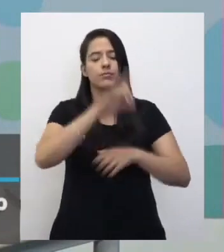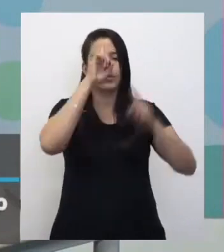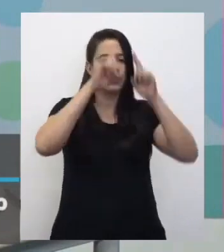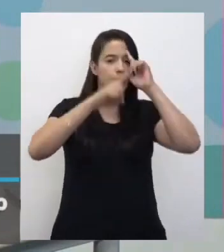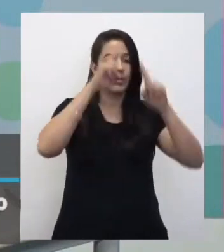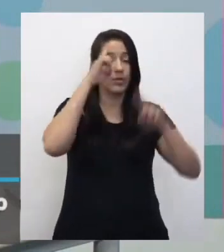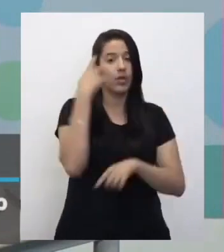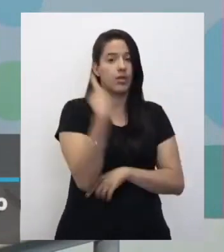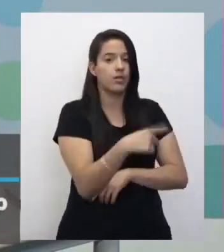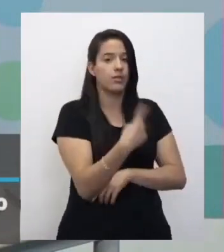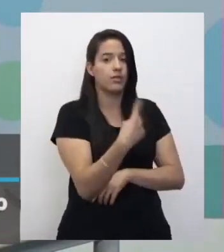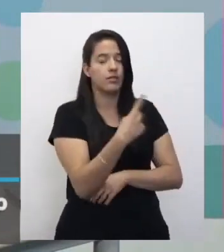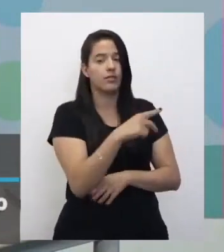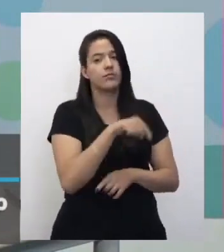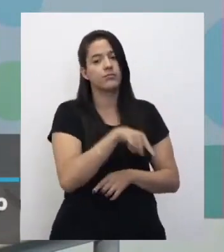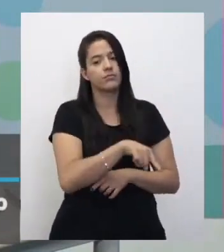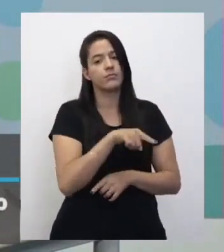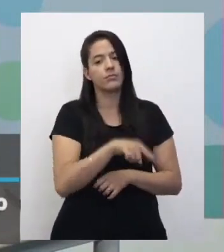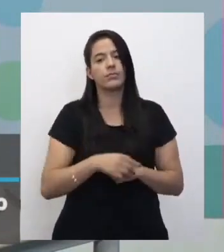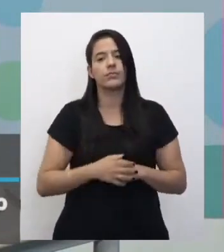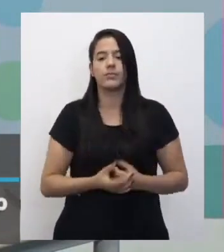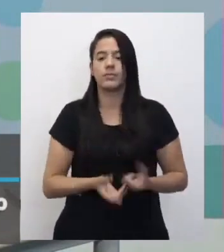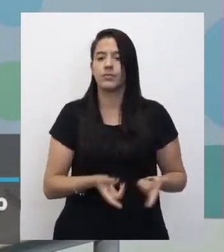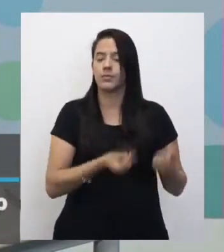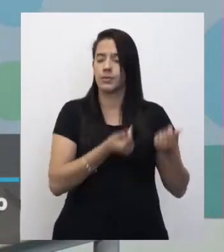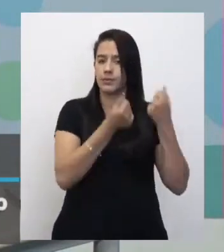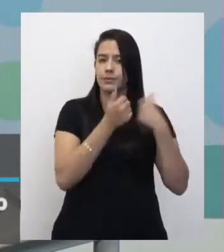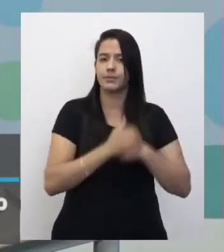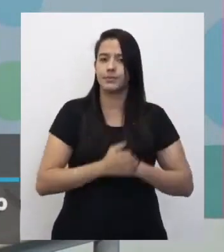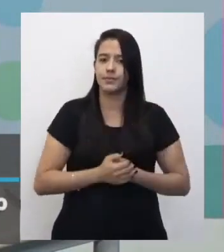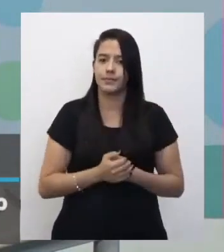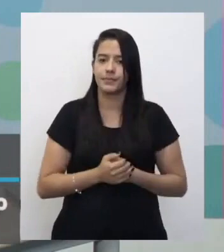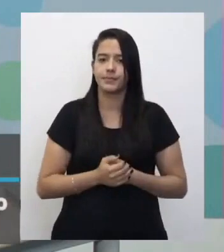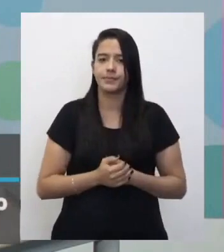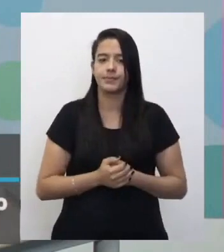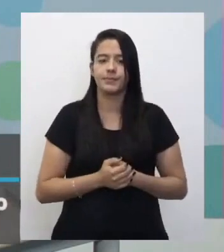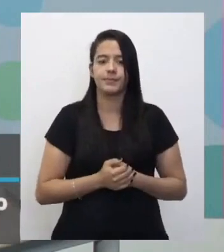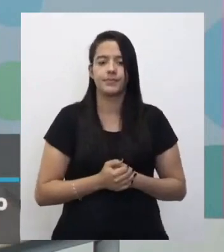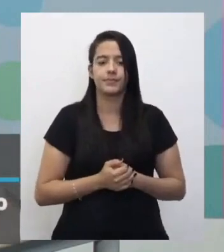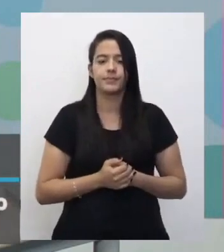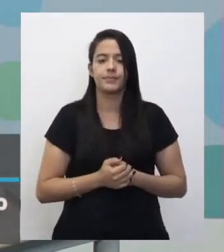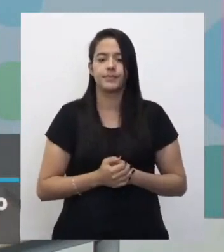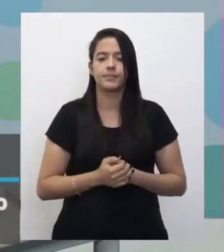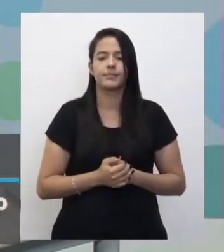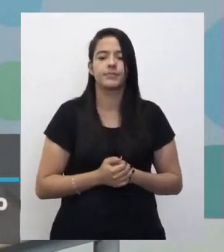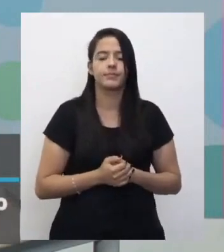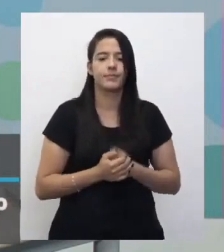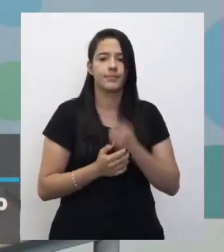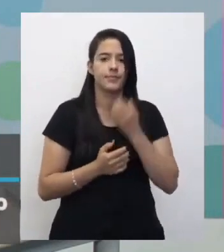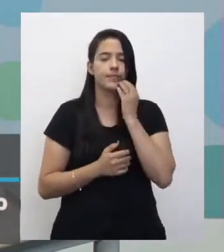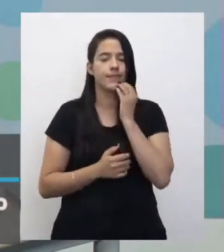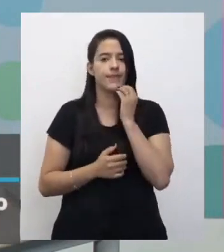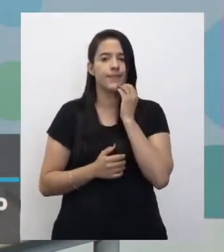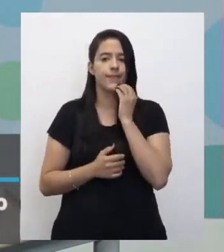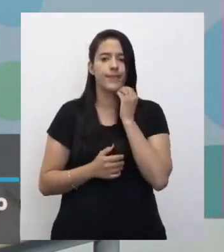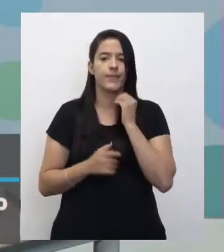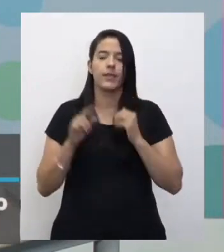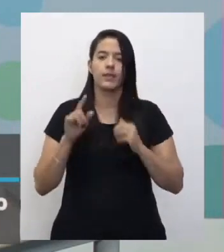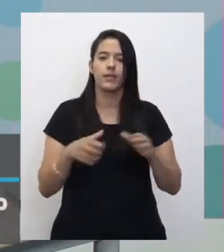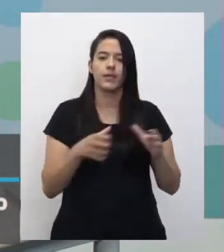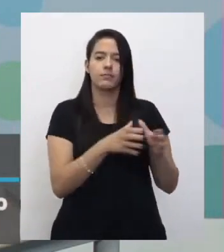vai ser administrado pelos burgueses, tá? Vamos dar uma olhadinha nas características dessas primeiras